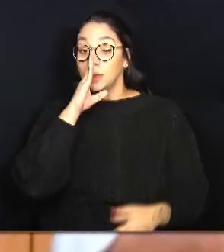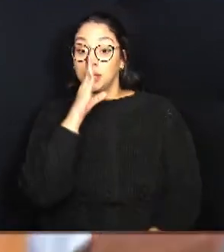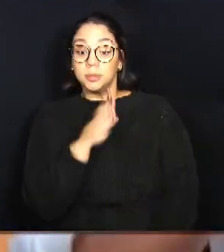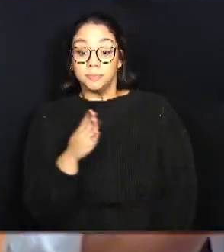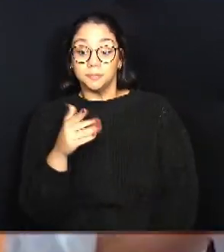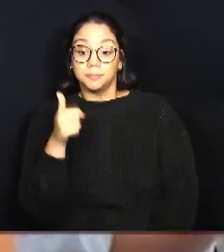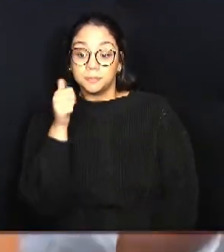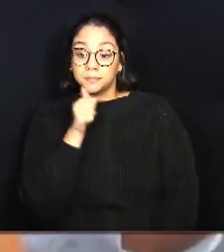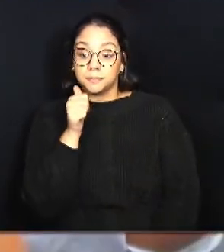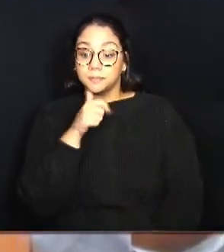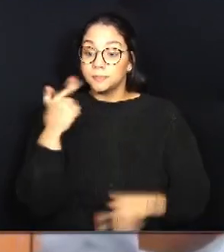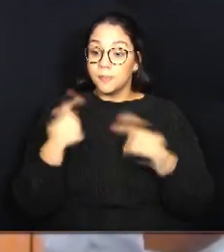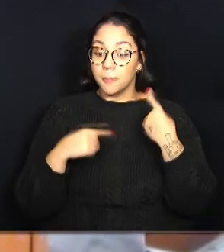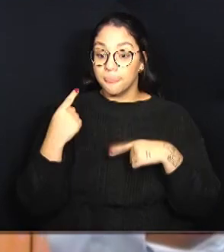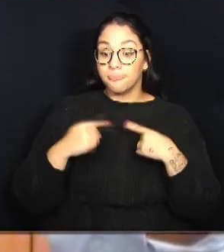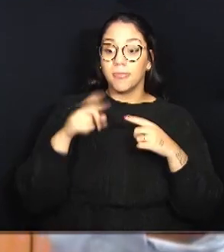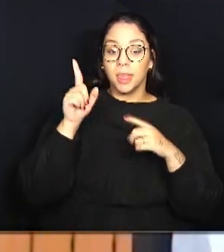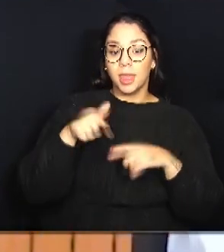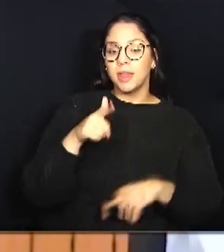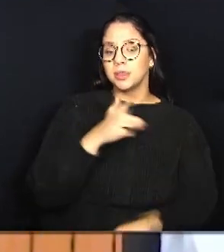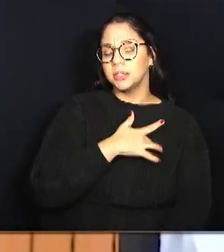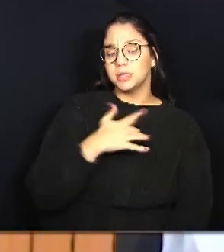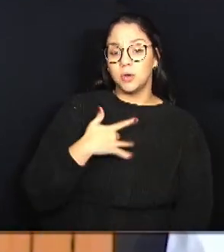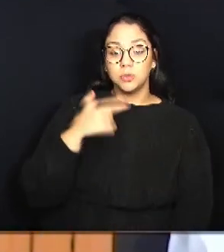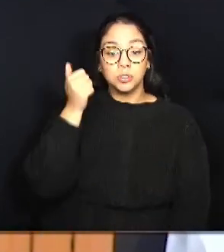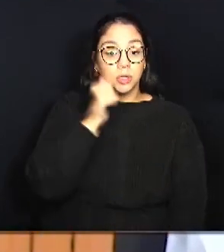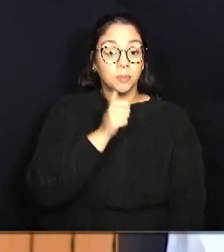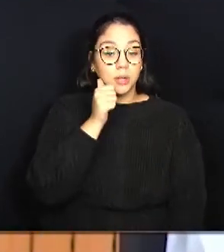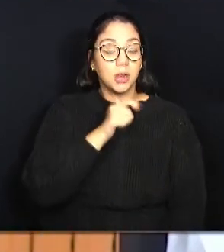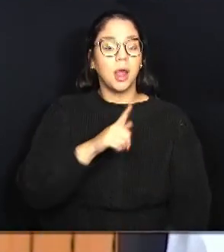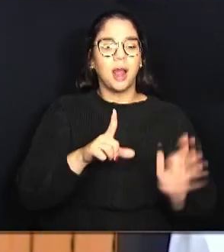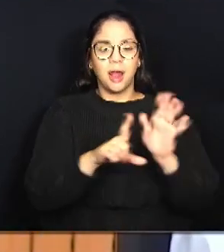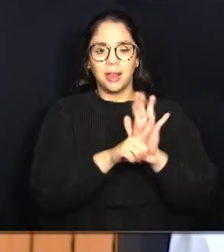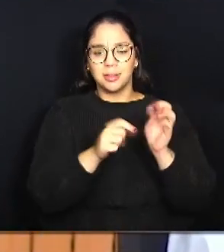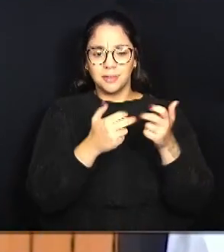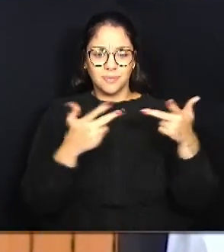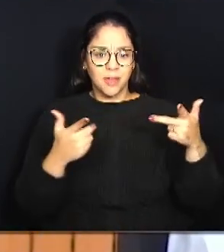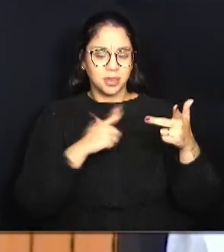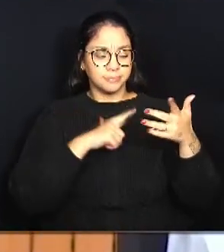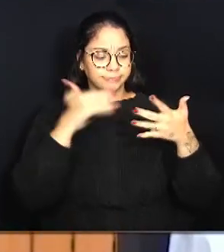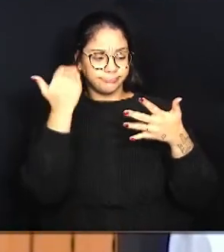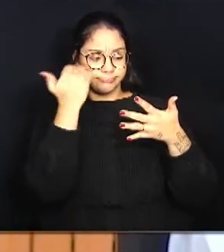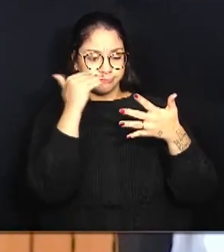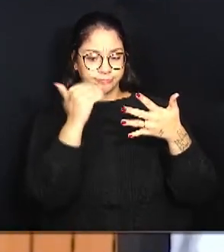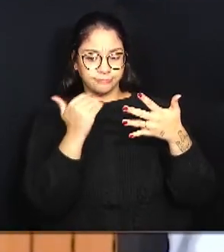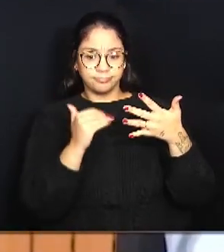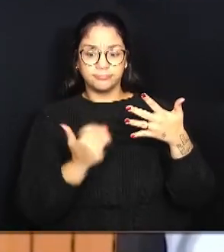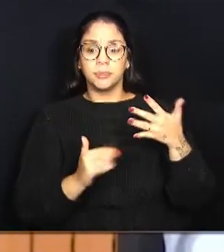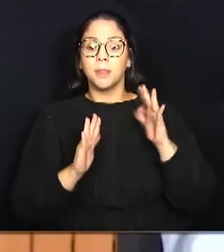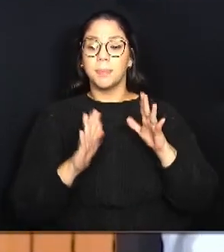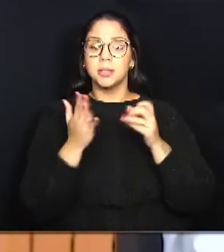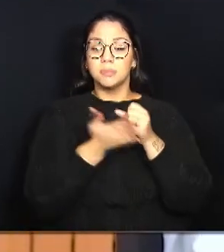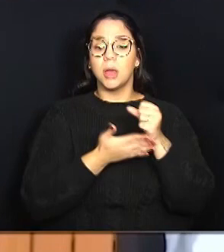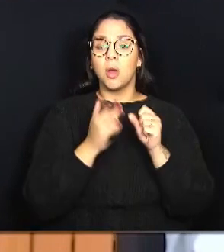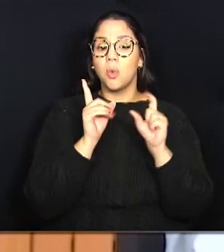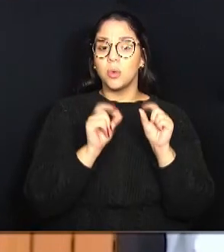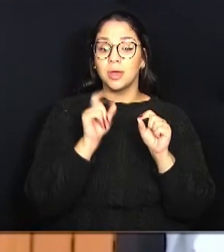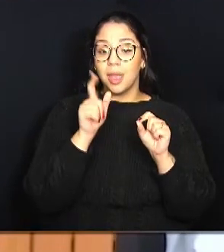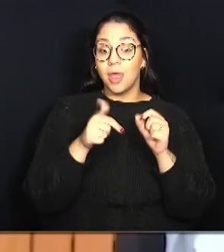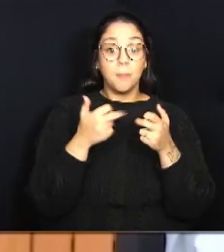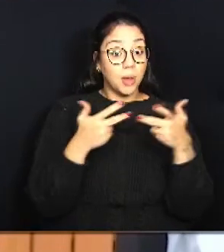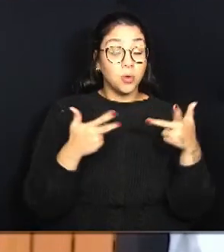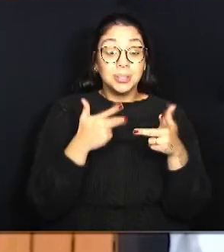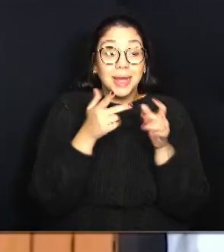está discutindo, né, a questão da saúde da mulher. A lei ela tem vários elementos, mas ela é basicamente uma questão assim, que é uma questão